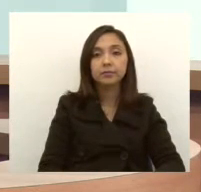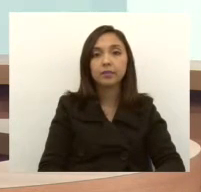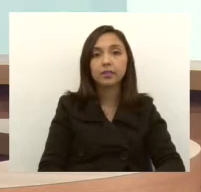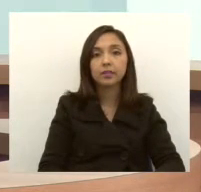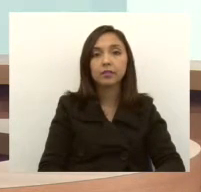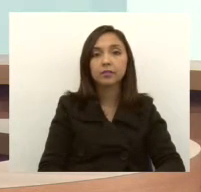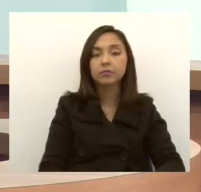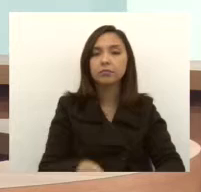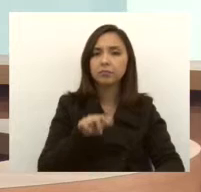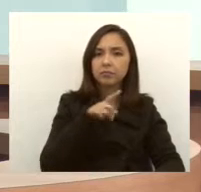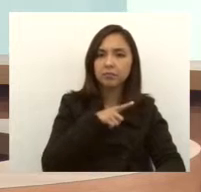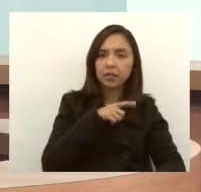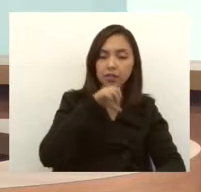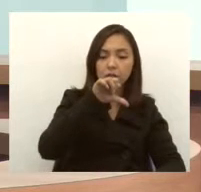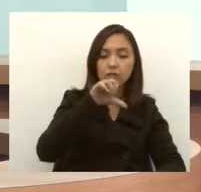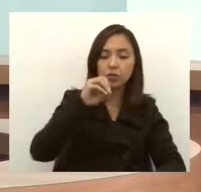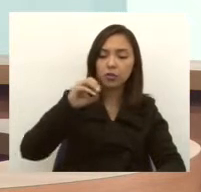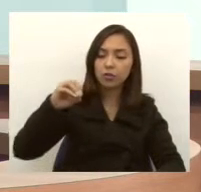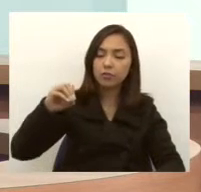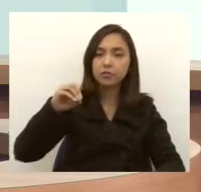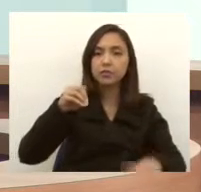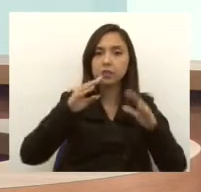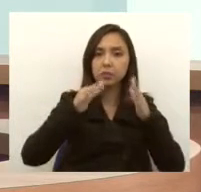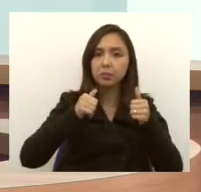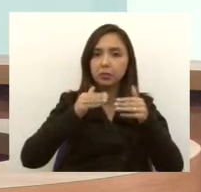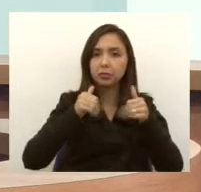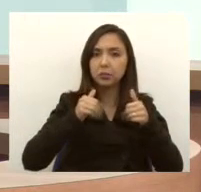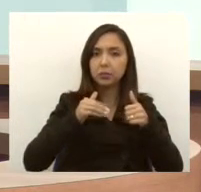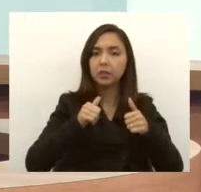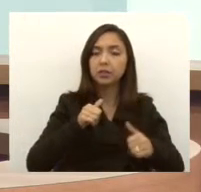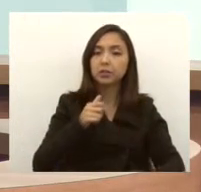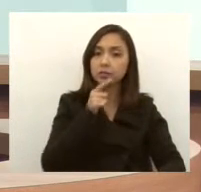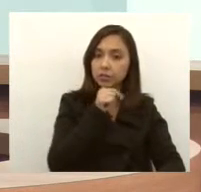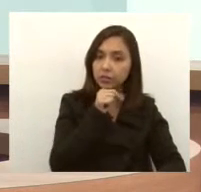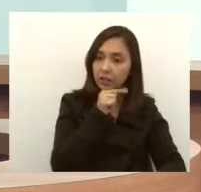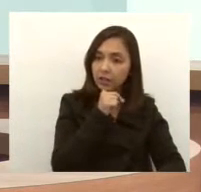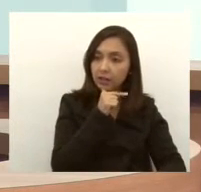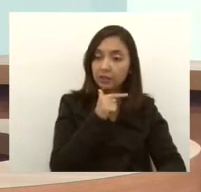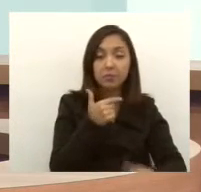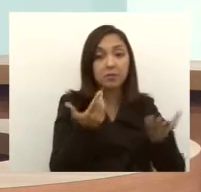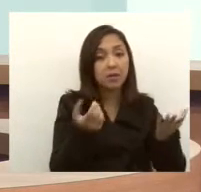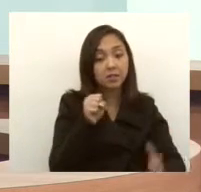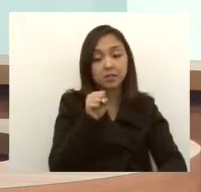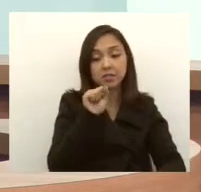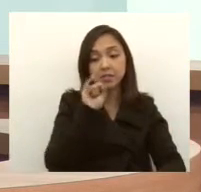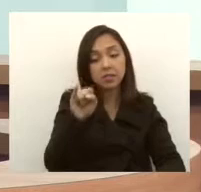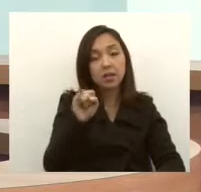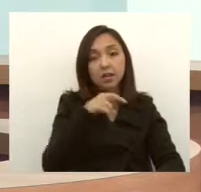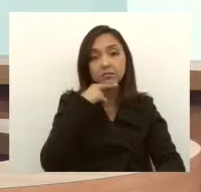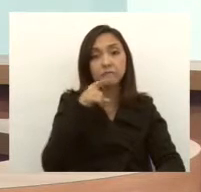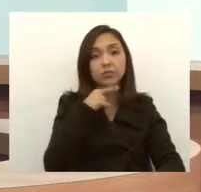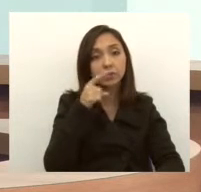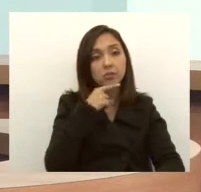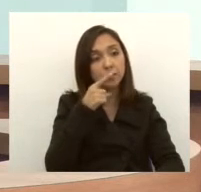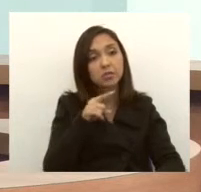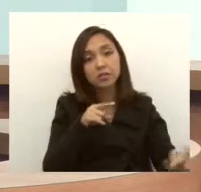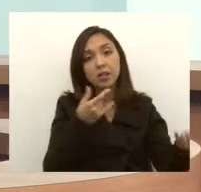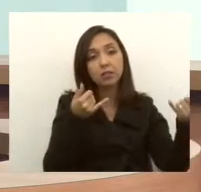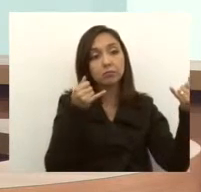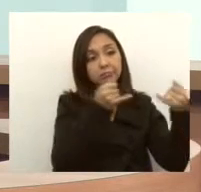está com 900 pedidos de ligação de água, e o SAAI não tem como fazer essas